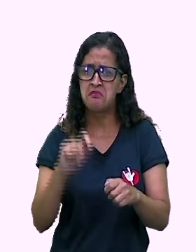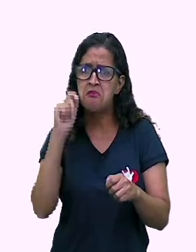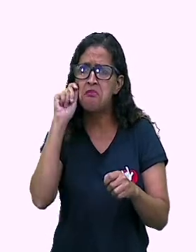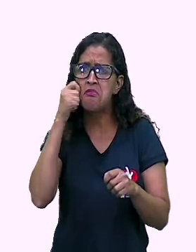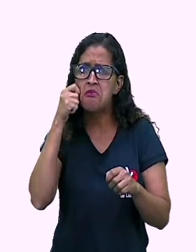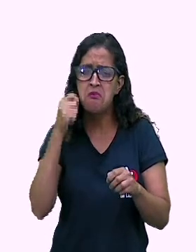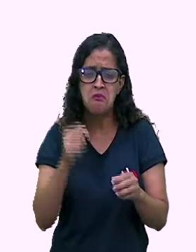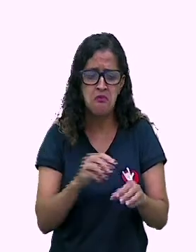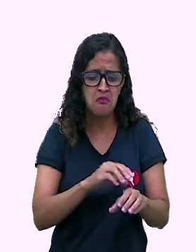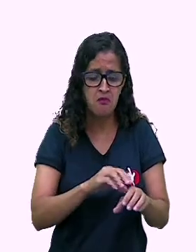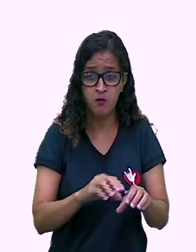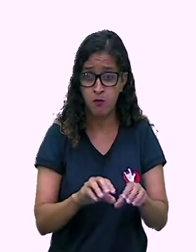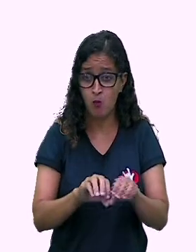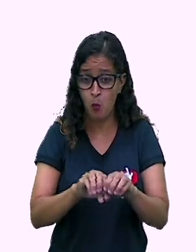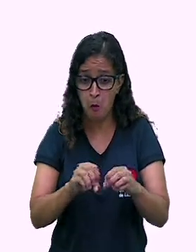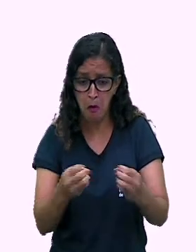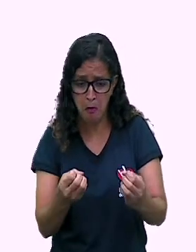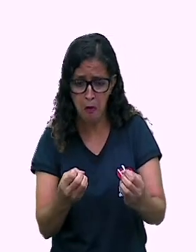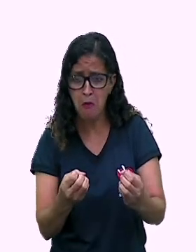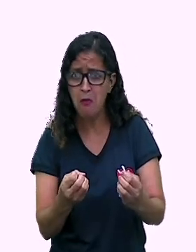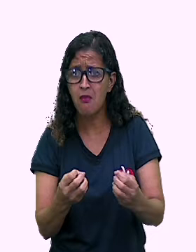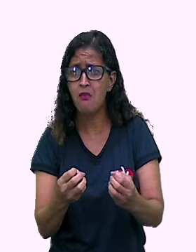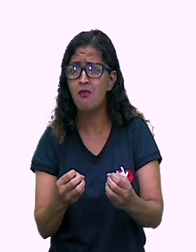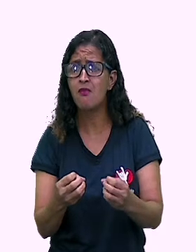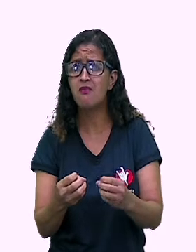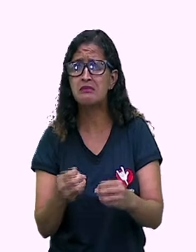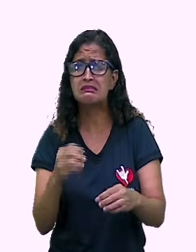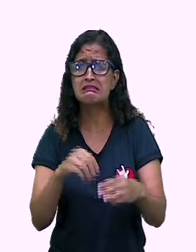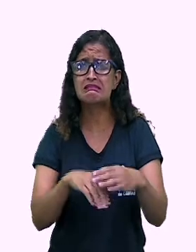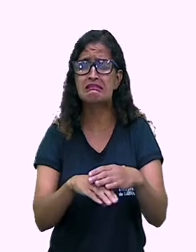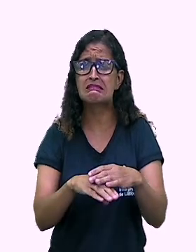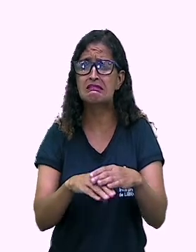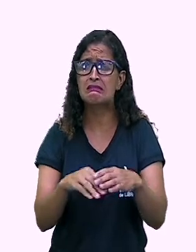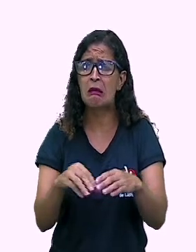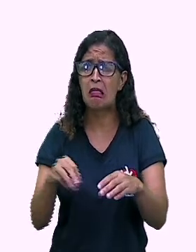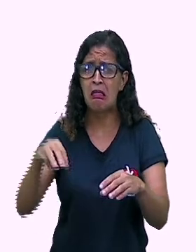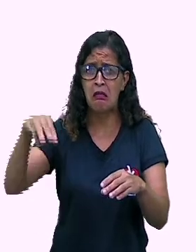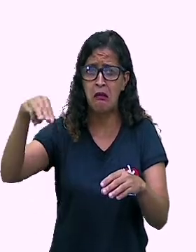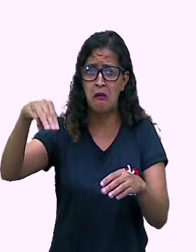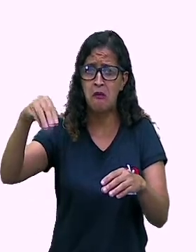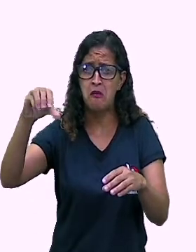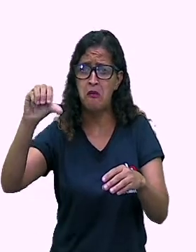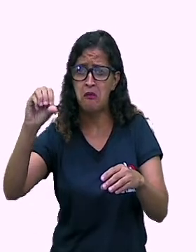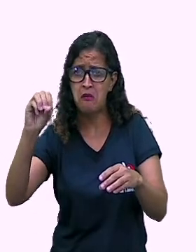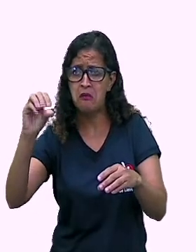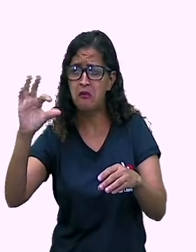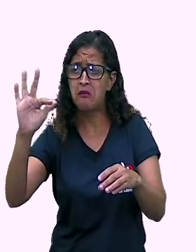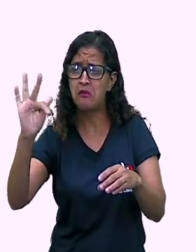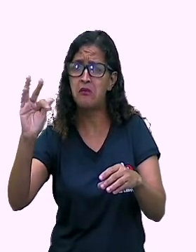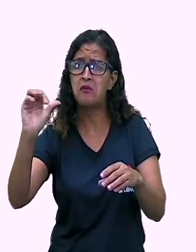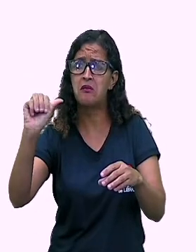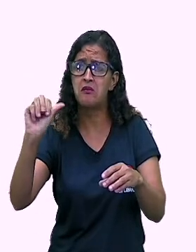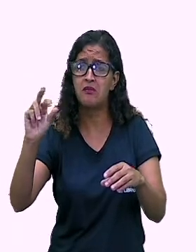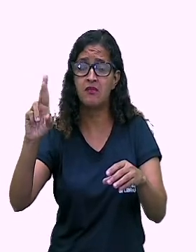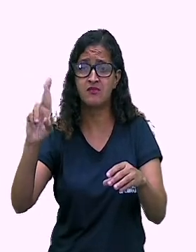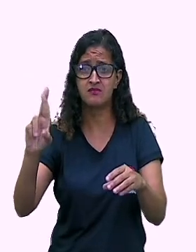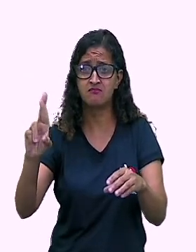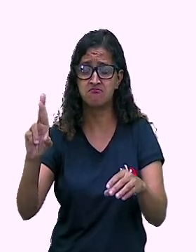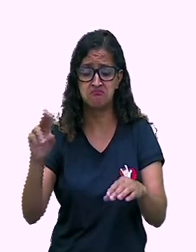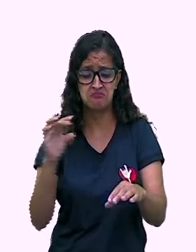ali dentro da sacola, ele vai passar por um processo de umidade e ele vai começar a ter